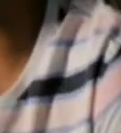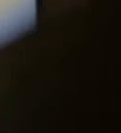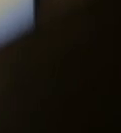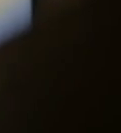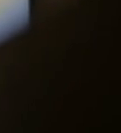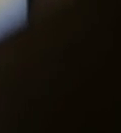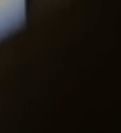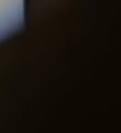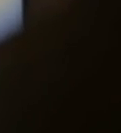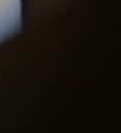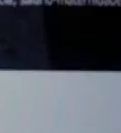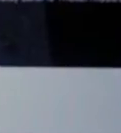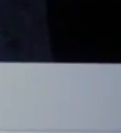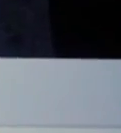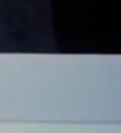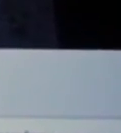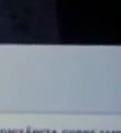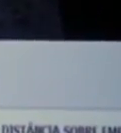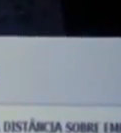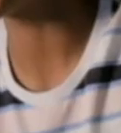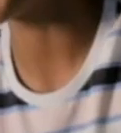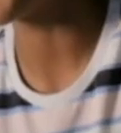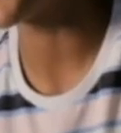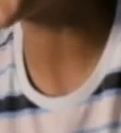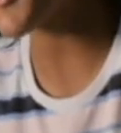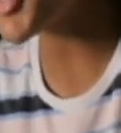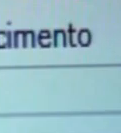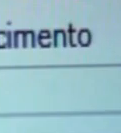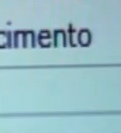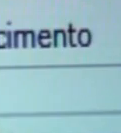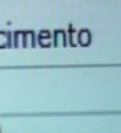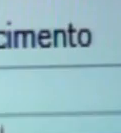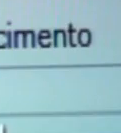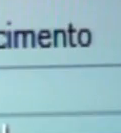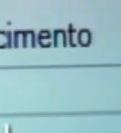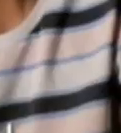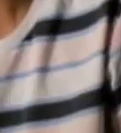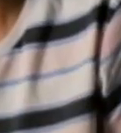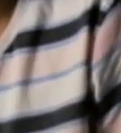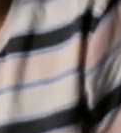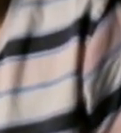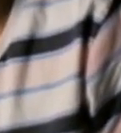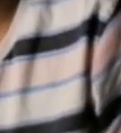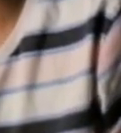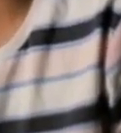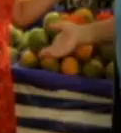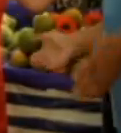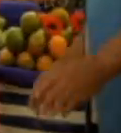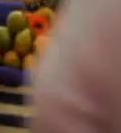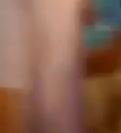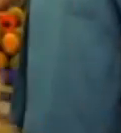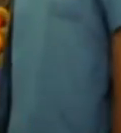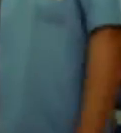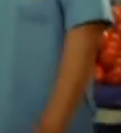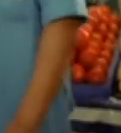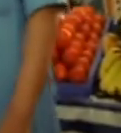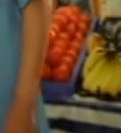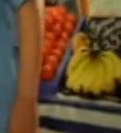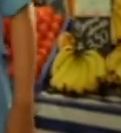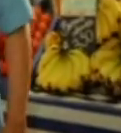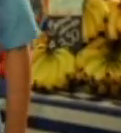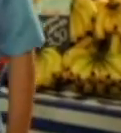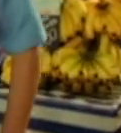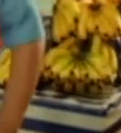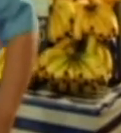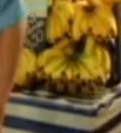pouquinho por mês, você tem direito aos benefícios da Previdência Social, como auxílio-doença, salário maternidade e aposentadoria. Cuide da sua saúde e proteja o